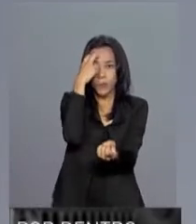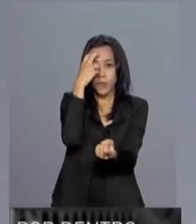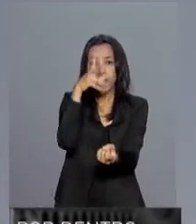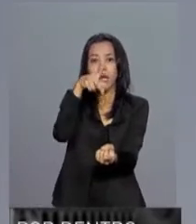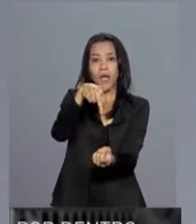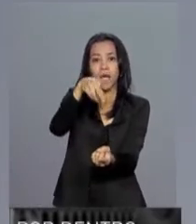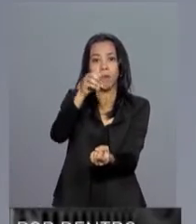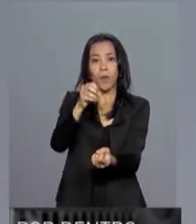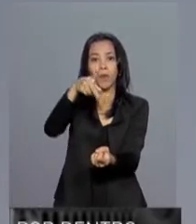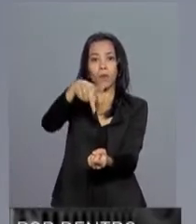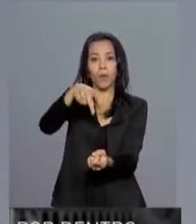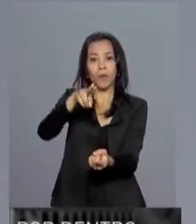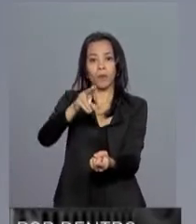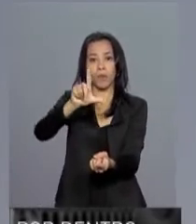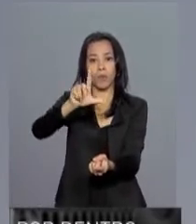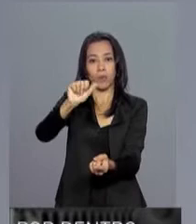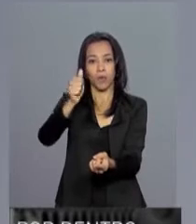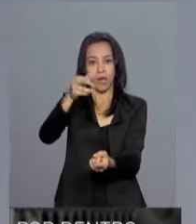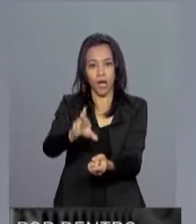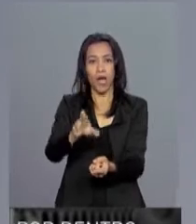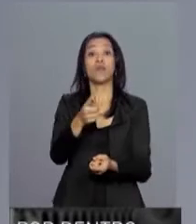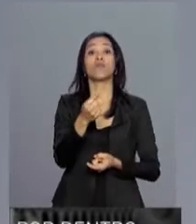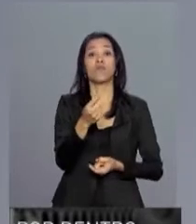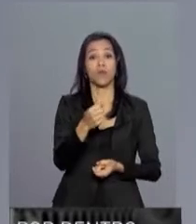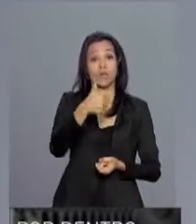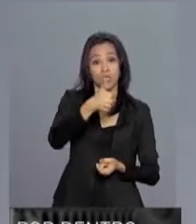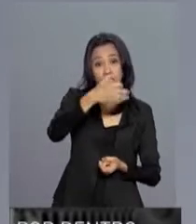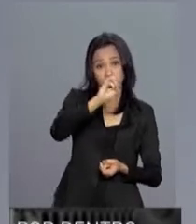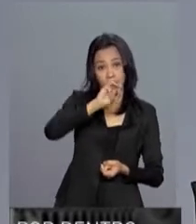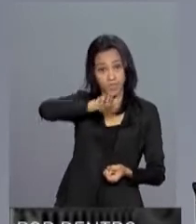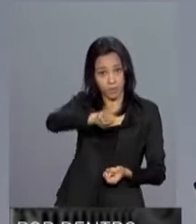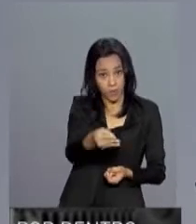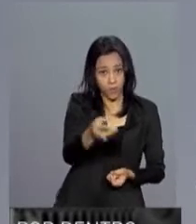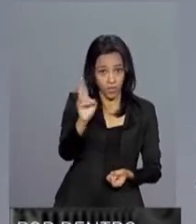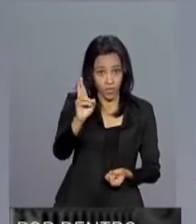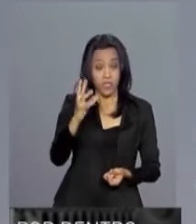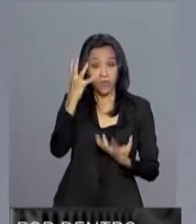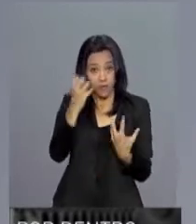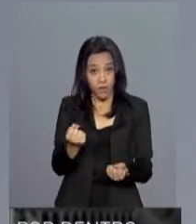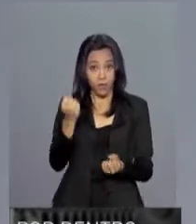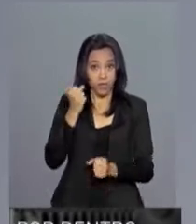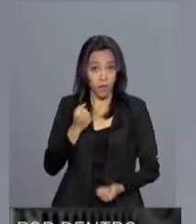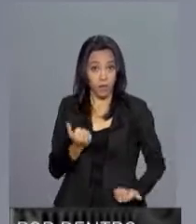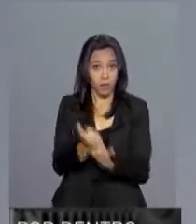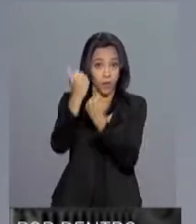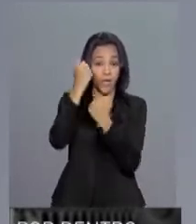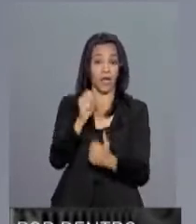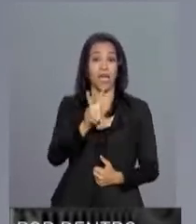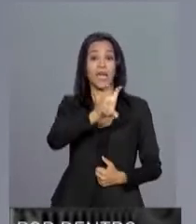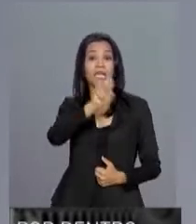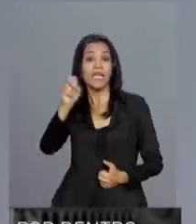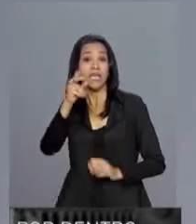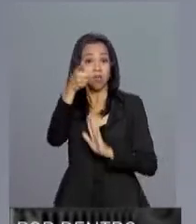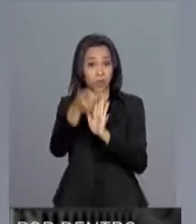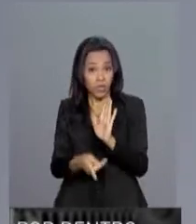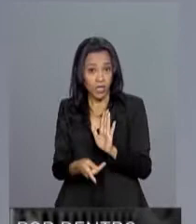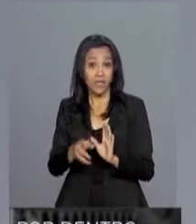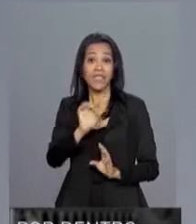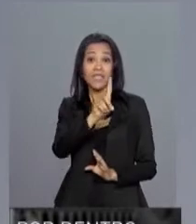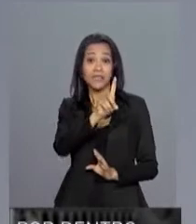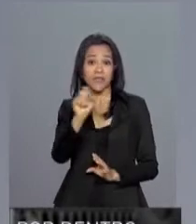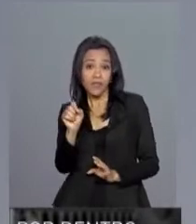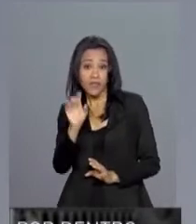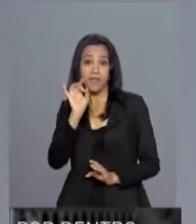de reais vamos apoiar 500 projetos sendo 100 em cada região